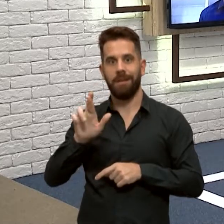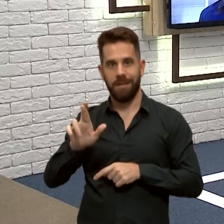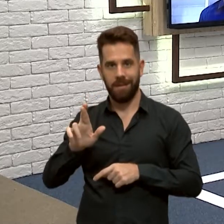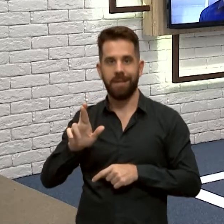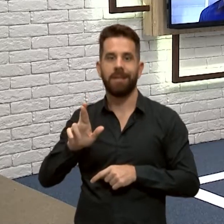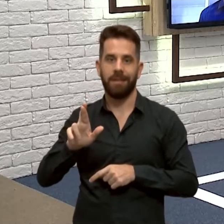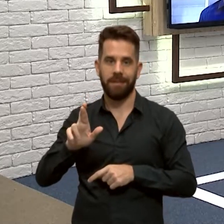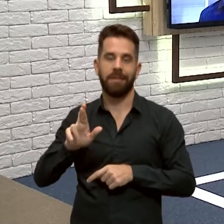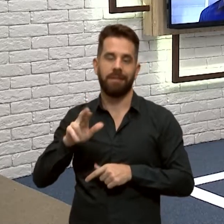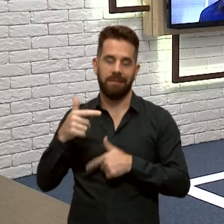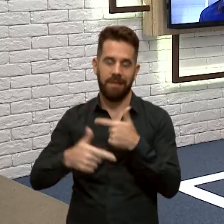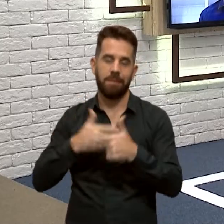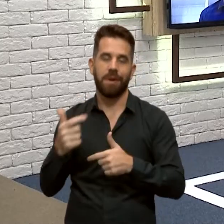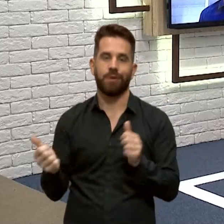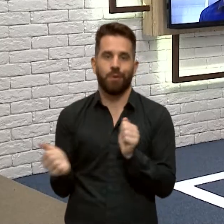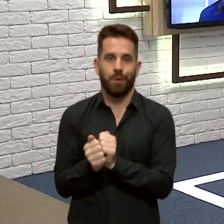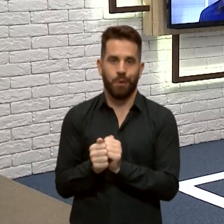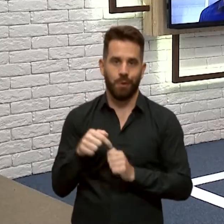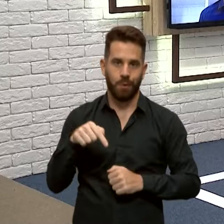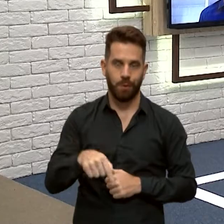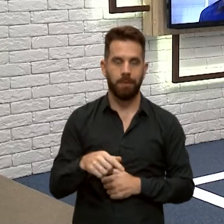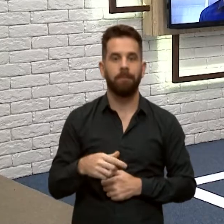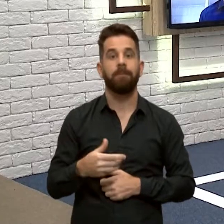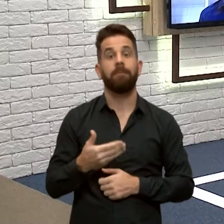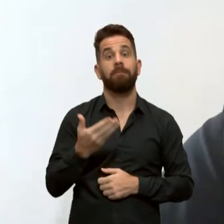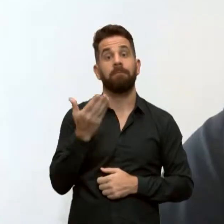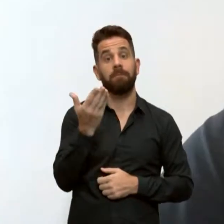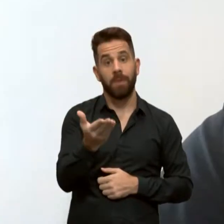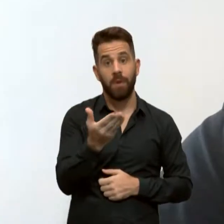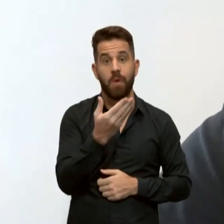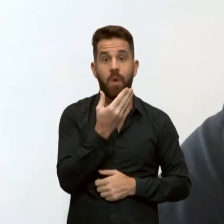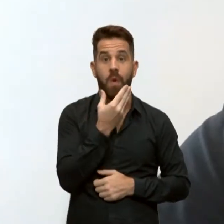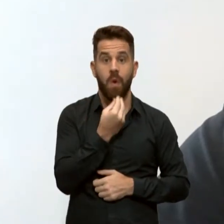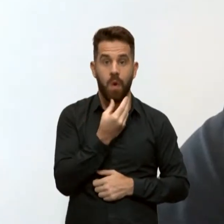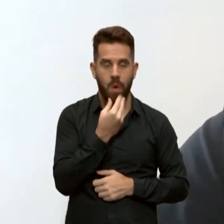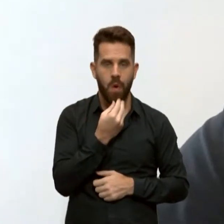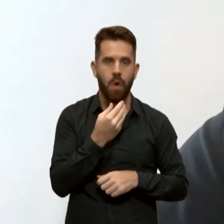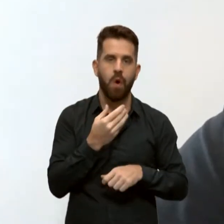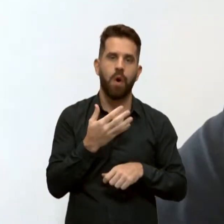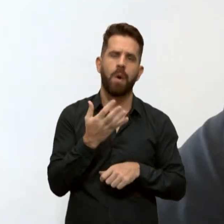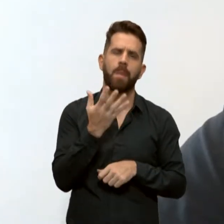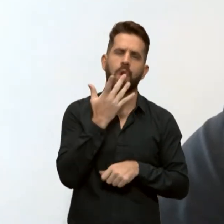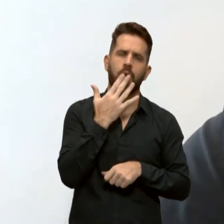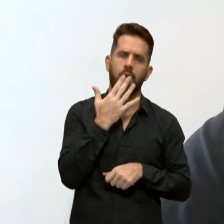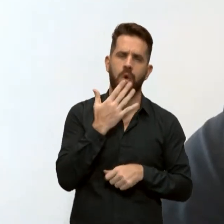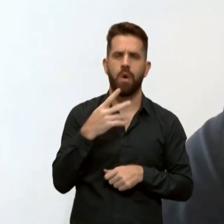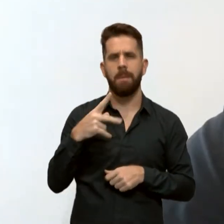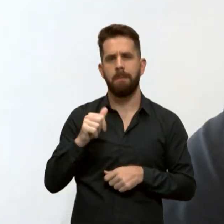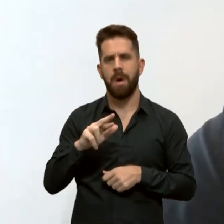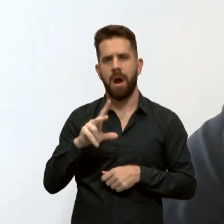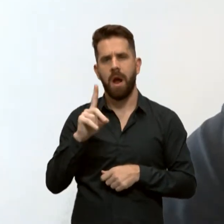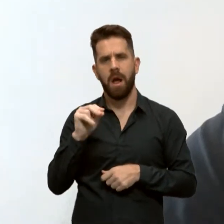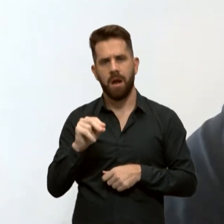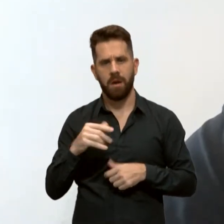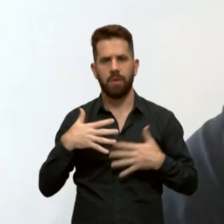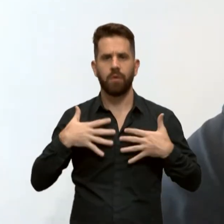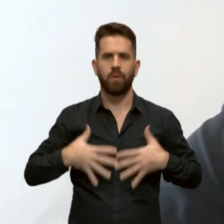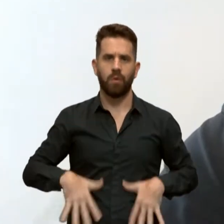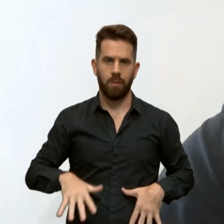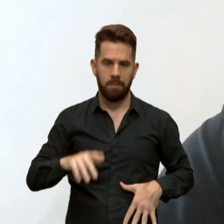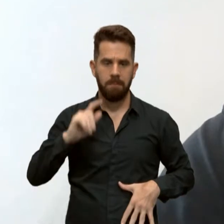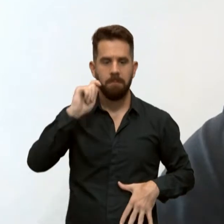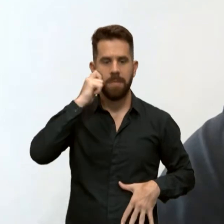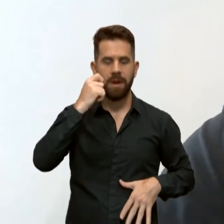Eu sou Marcos Severo, homem, pardo, estou com uma camiseta preta, tenho barba